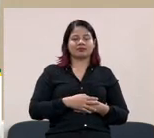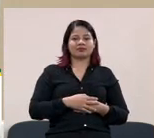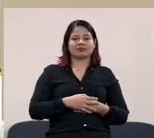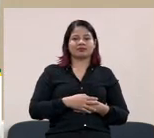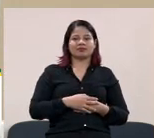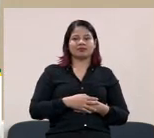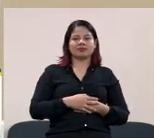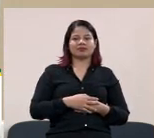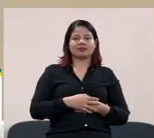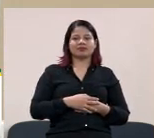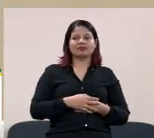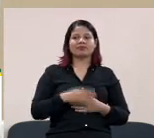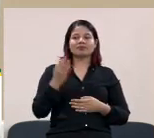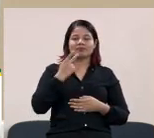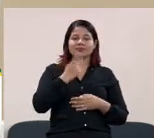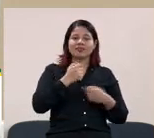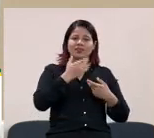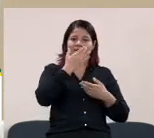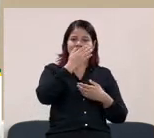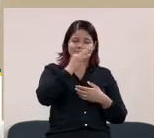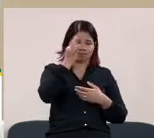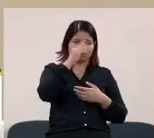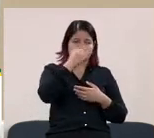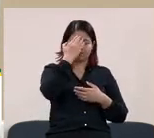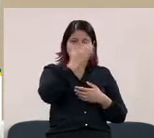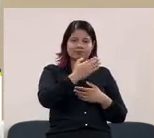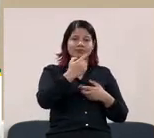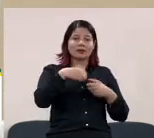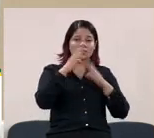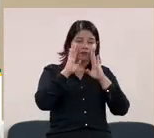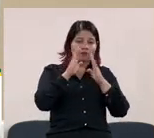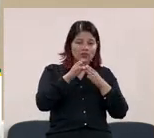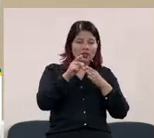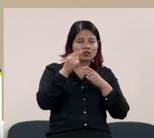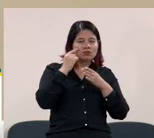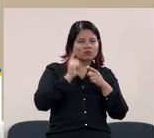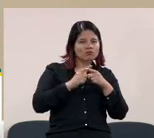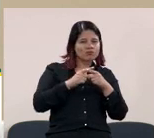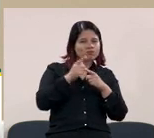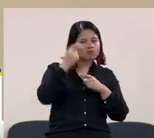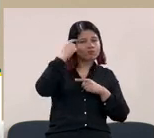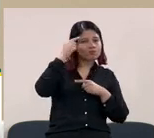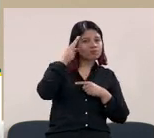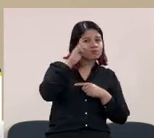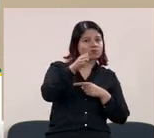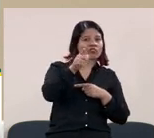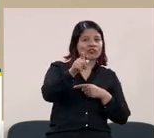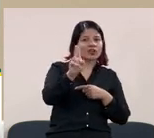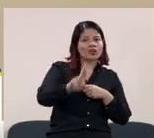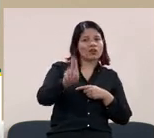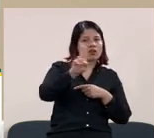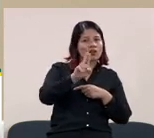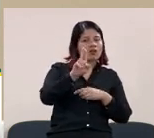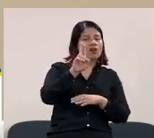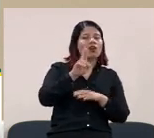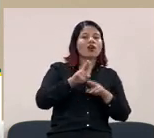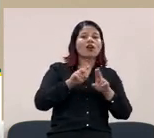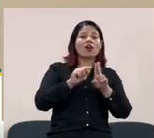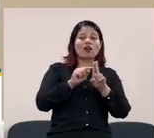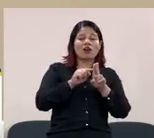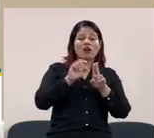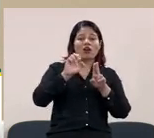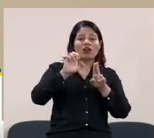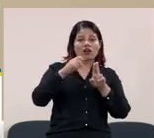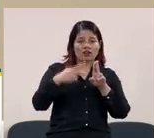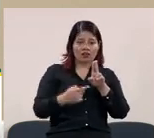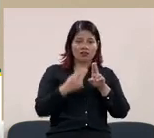que é muito importante, primeiro, essa visão. Primeira visão de que a universidade ela é importante. Eu acho que o grande diferencial dos